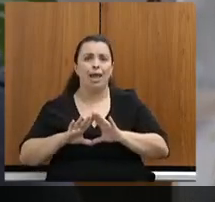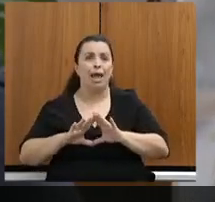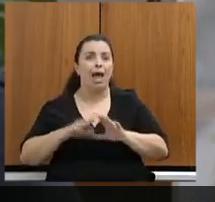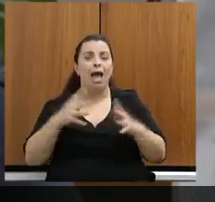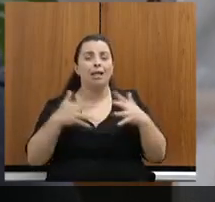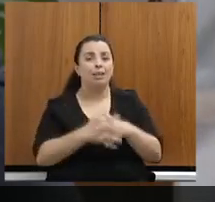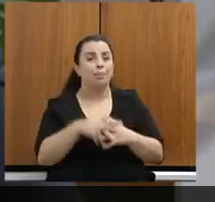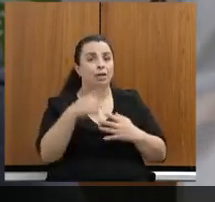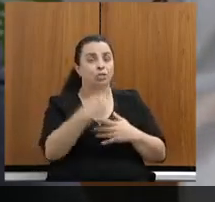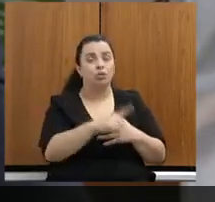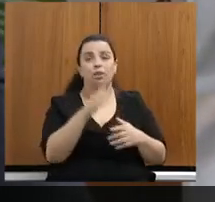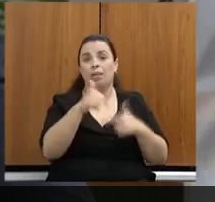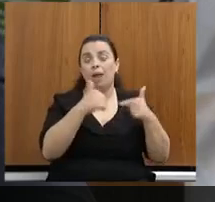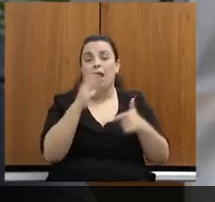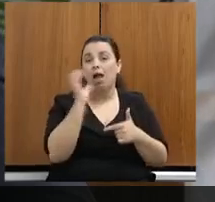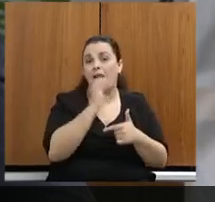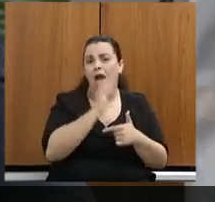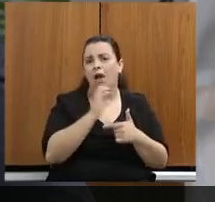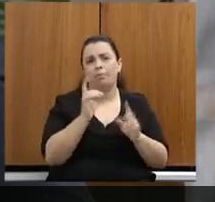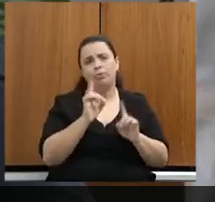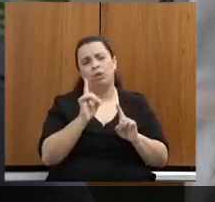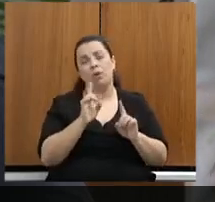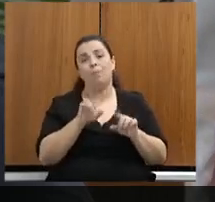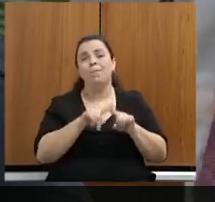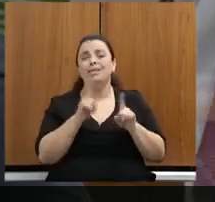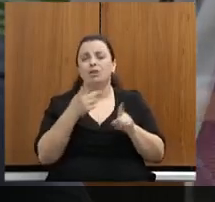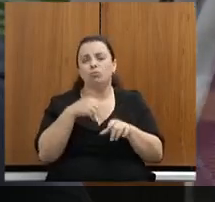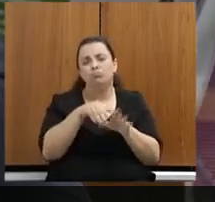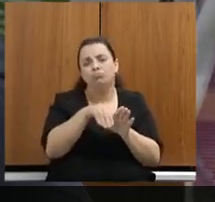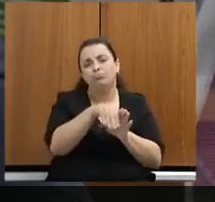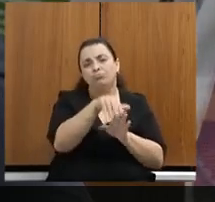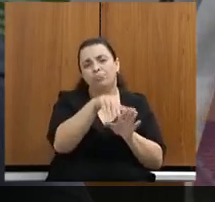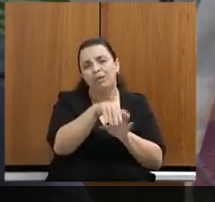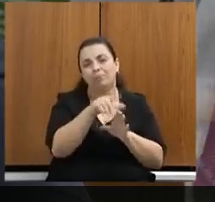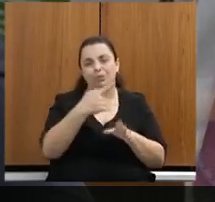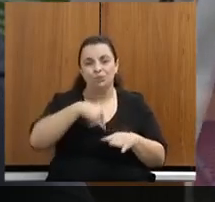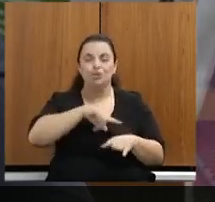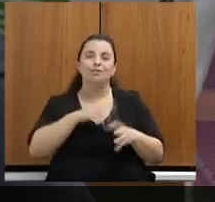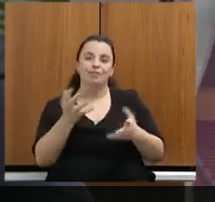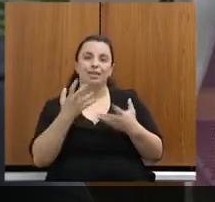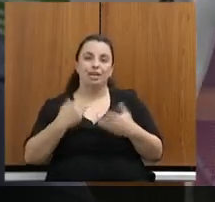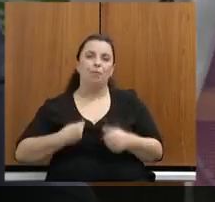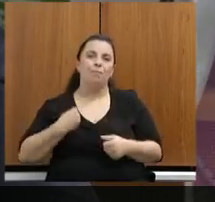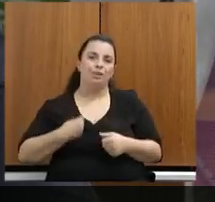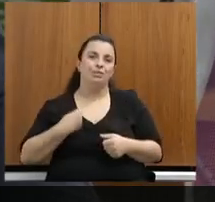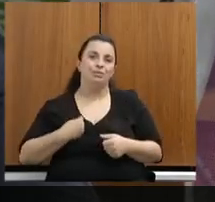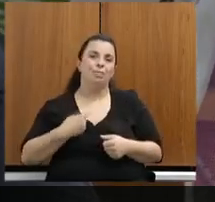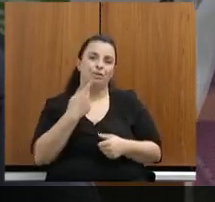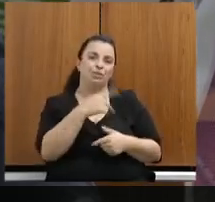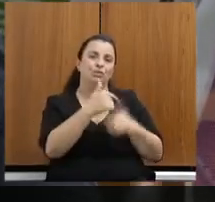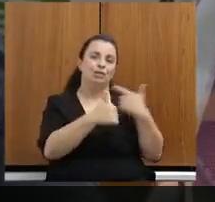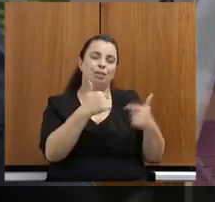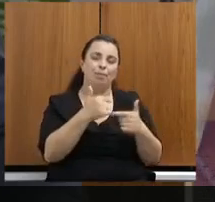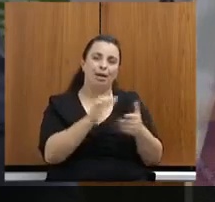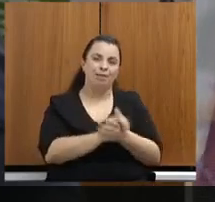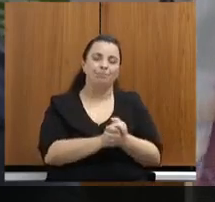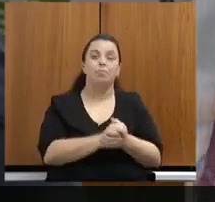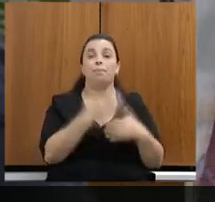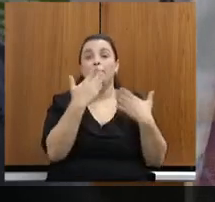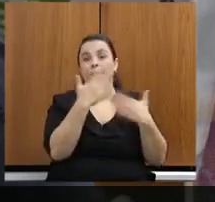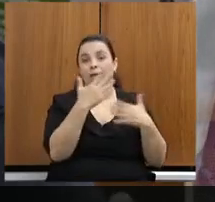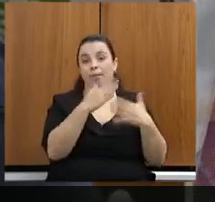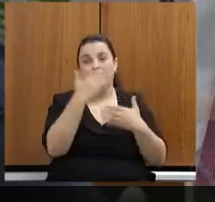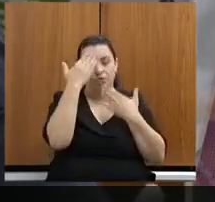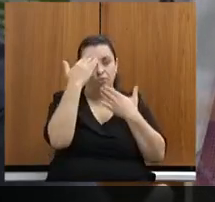estão de parabéns não é só essa lembrança a gente quer participar né desse jogo aí a gente Obrigado parabéns